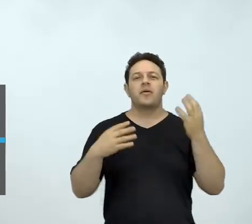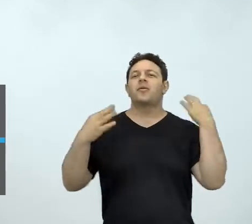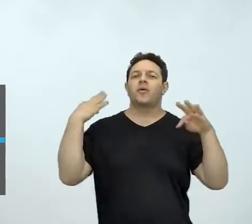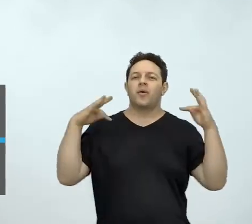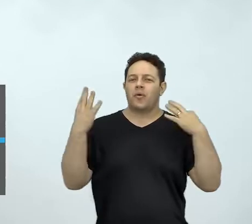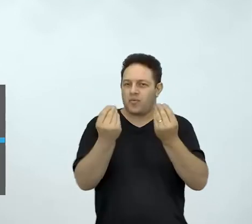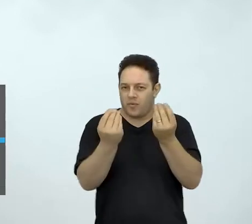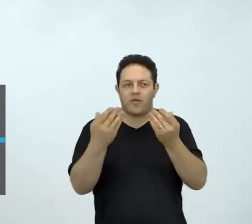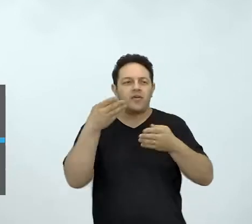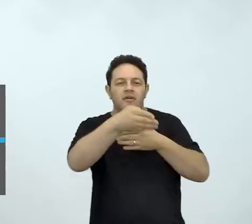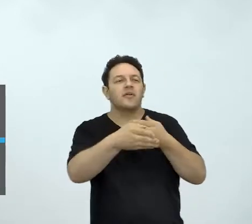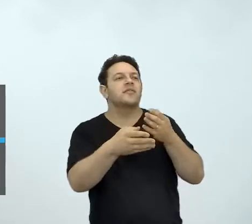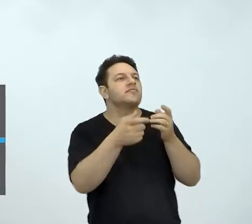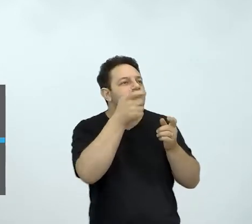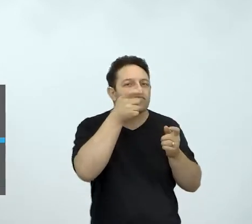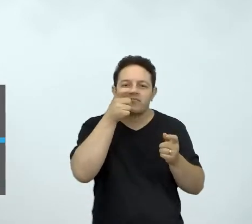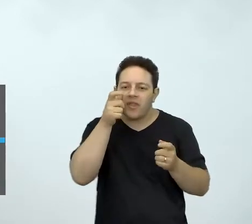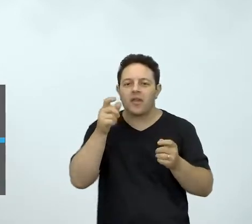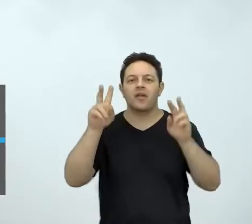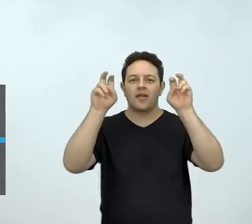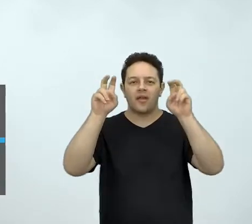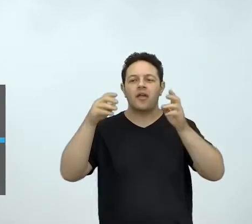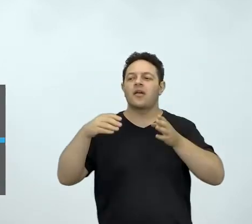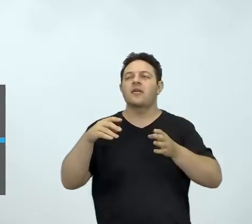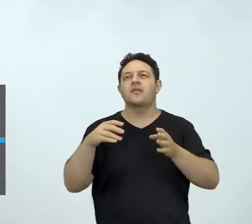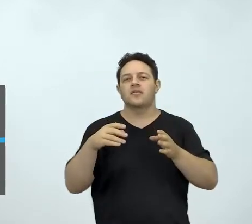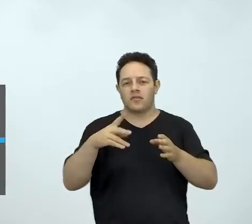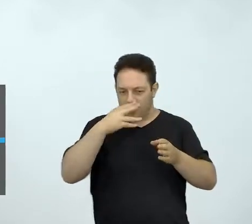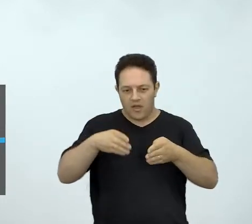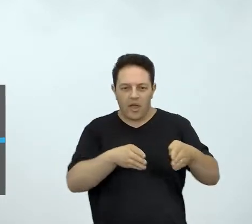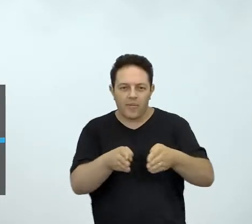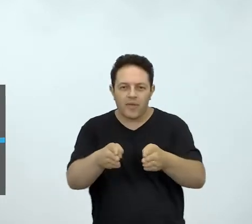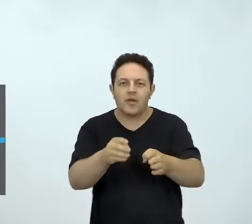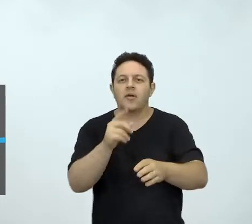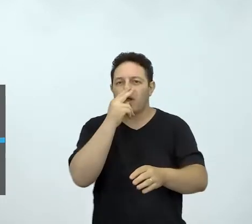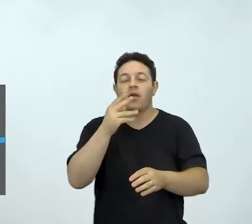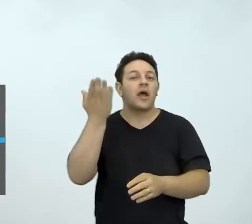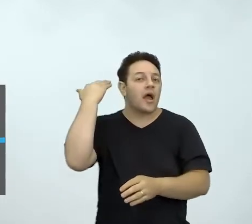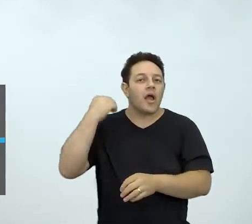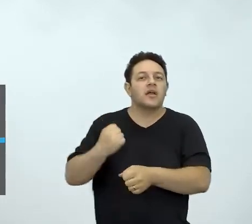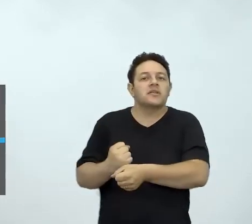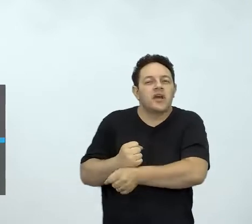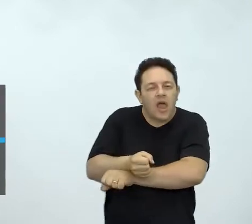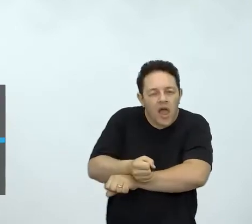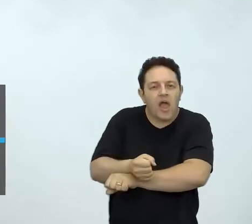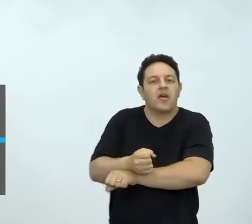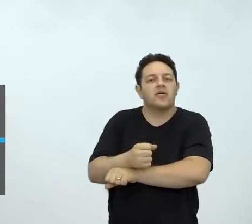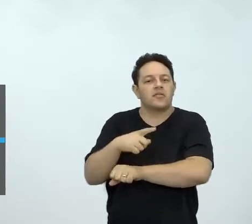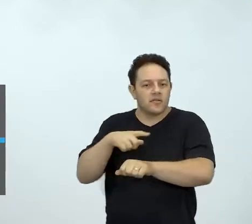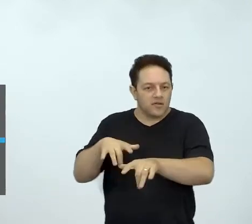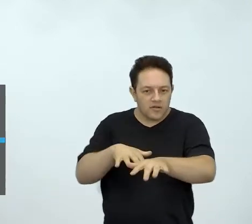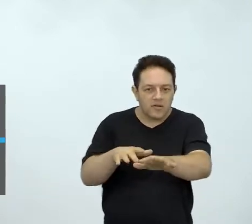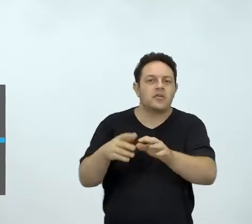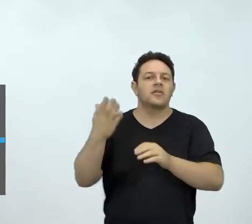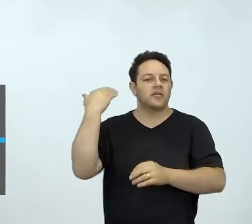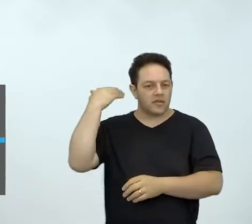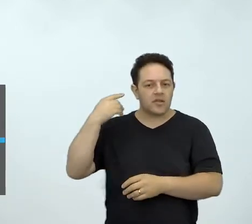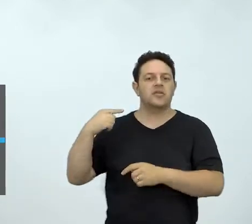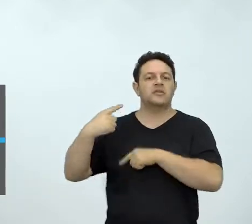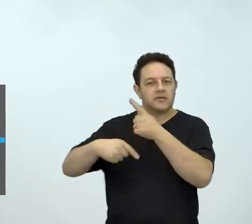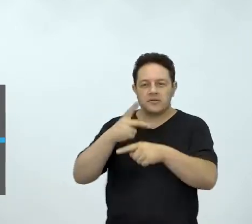lá que falam sobre, por exemplo, rotas usadas ali por escravos, né? Quilombolas, processos